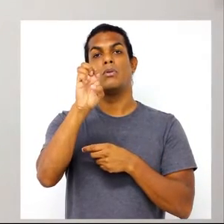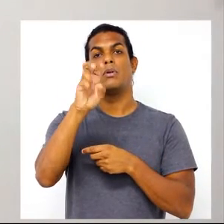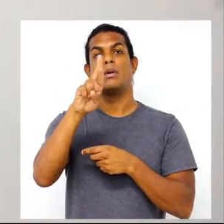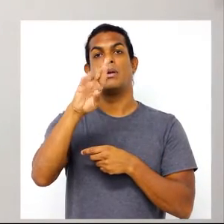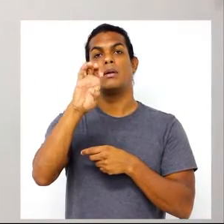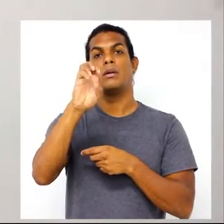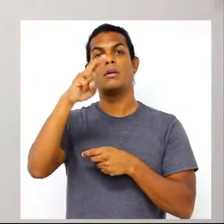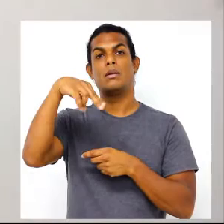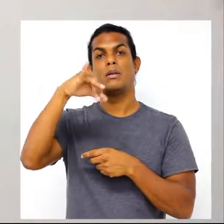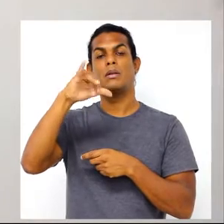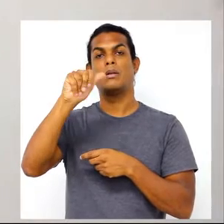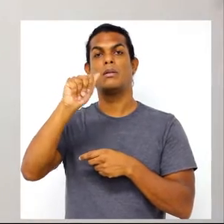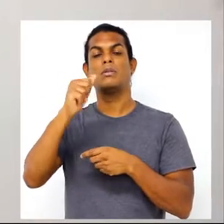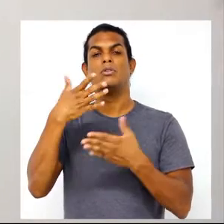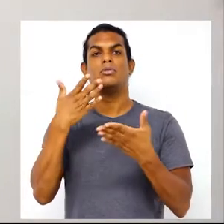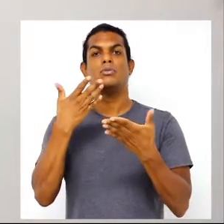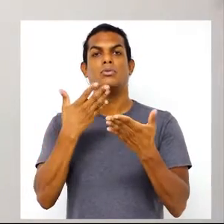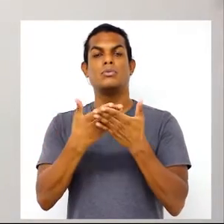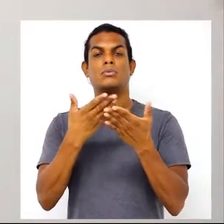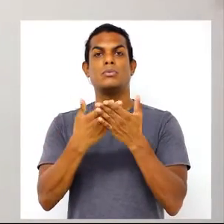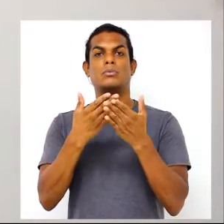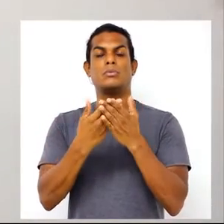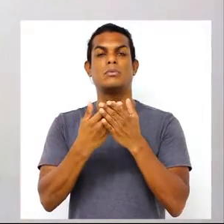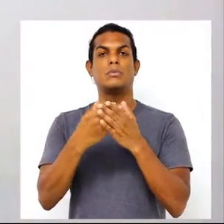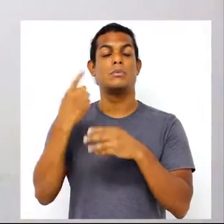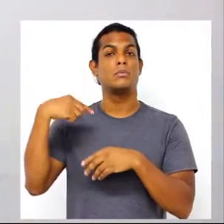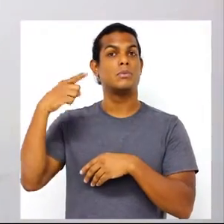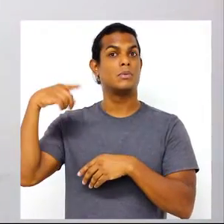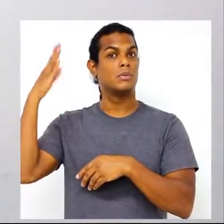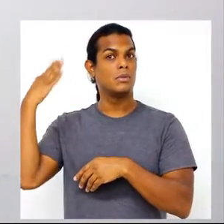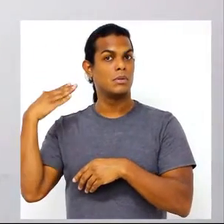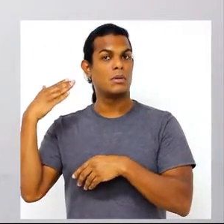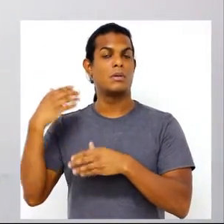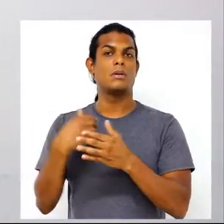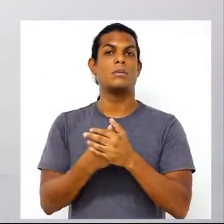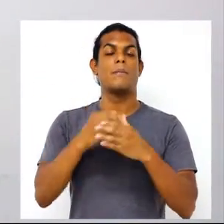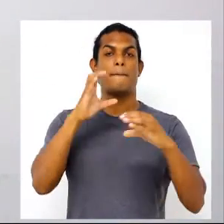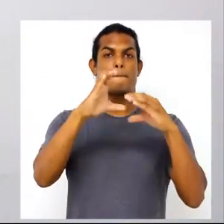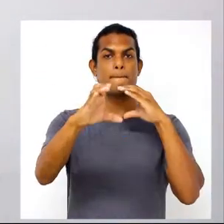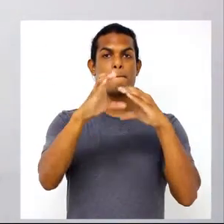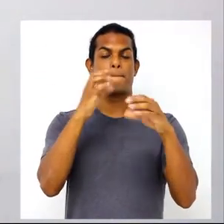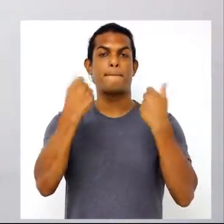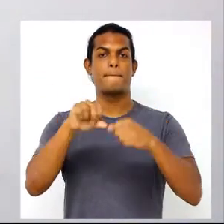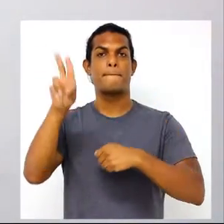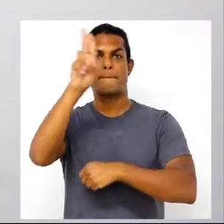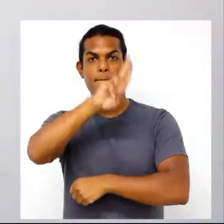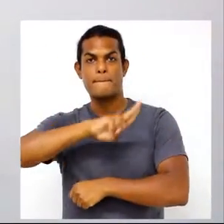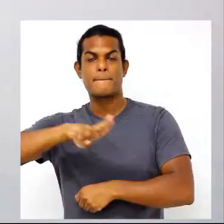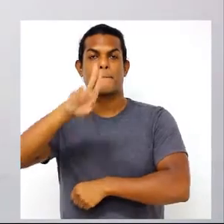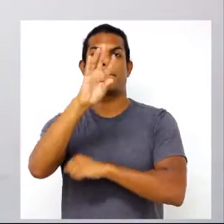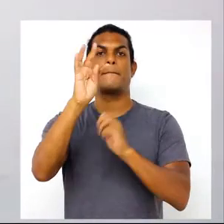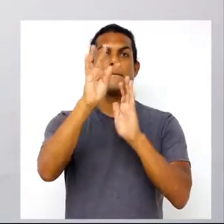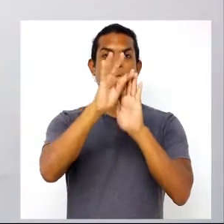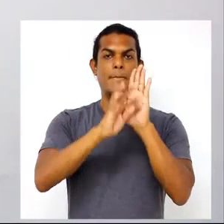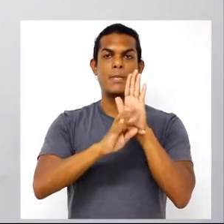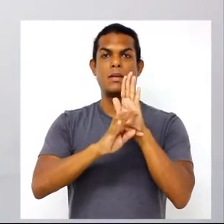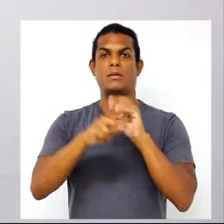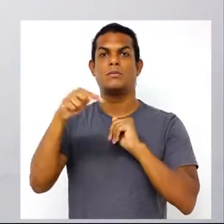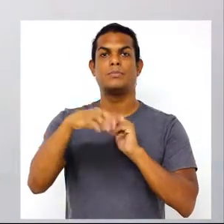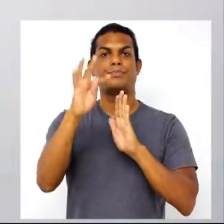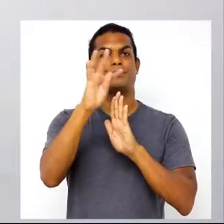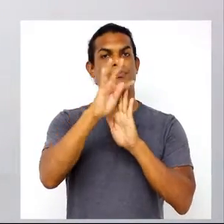na primeira competência que, para nos comunicarmos, temos que utilizar de textos. Então,